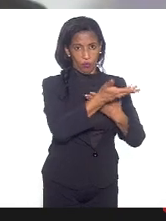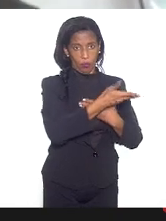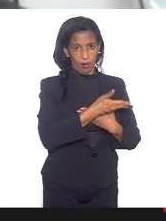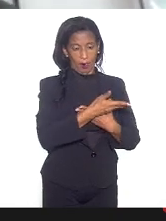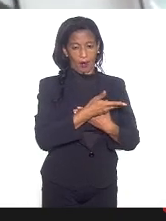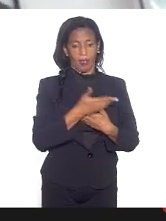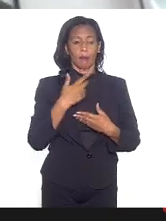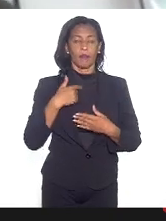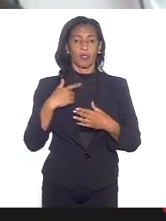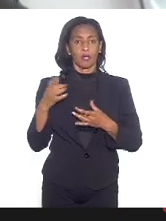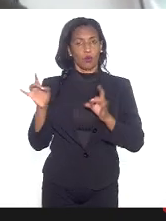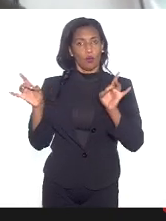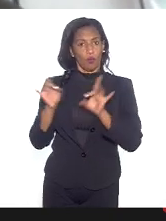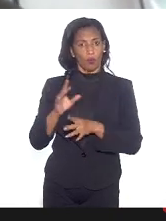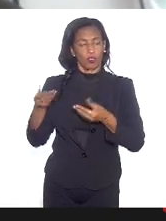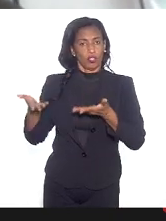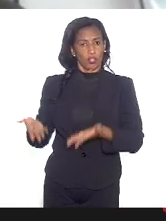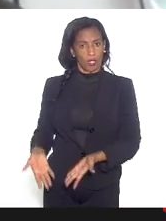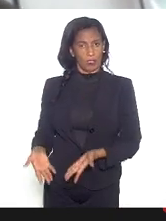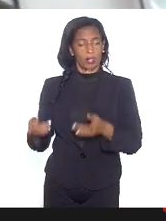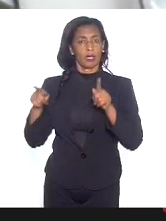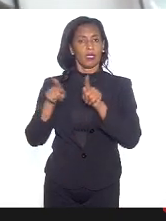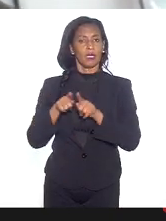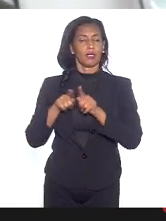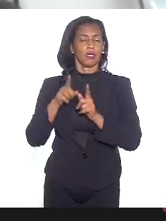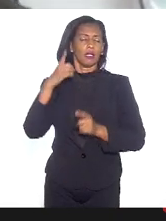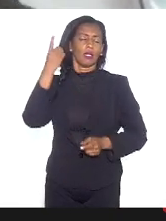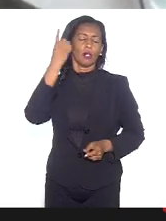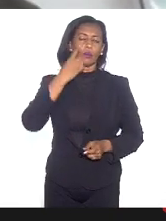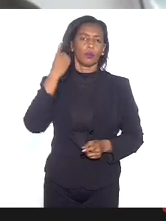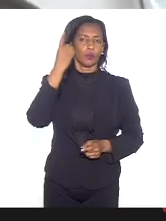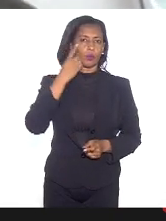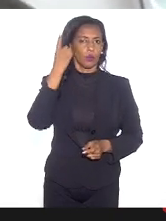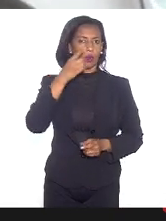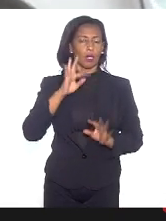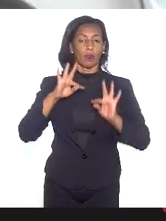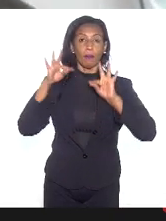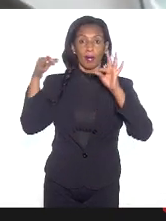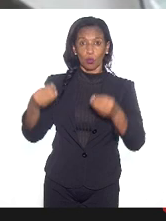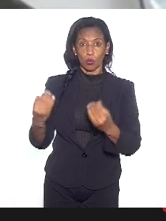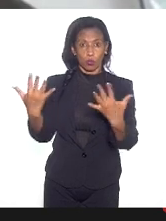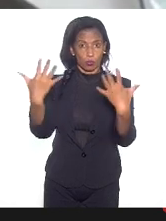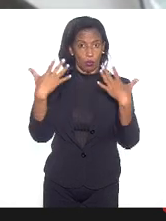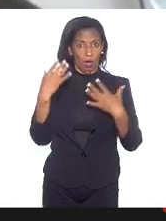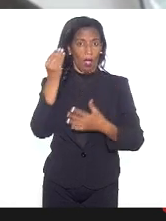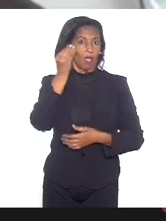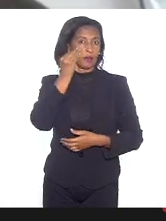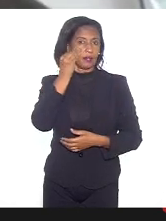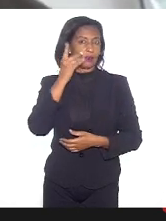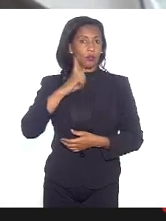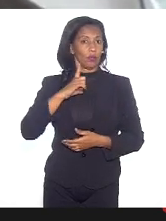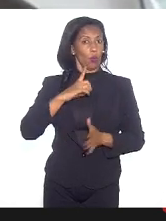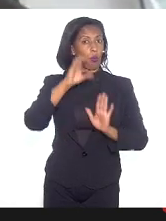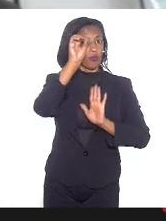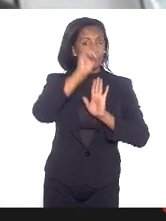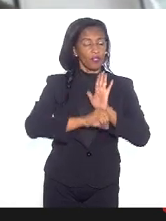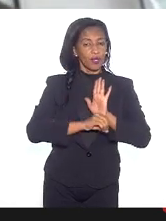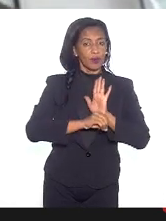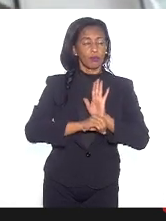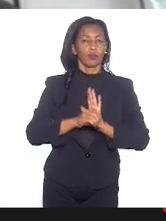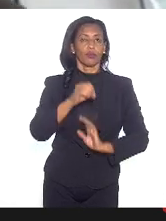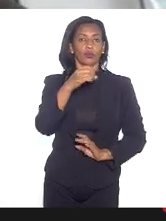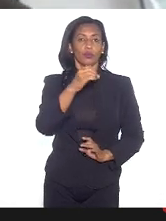vou disponibilizar para o gabinete de Vossa Excelência, para os deputados e para todo o público que nos assiste, que eu tenho um ofício do